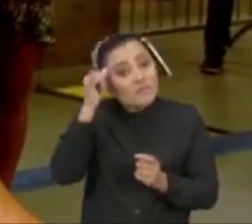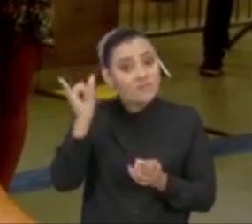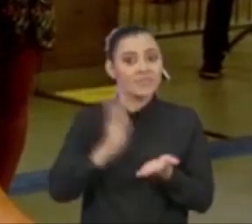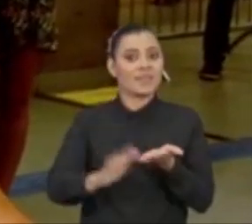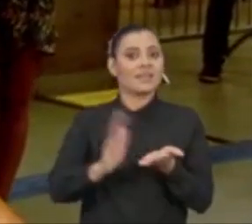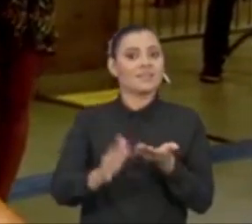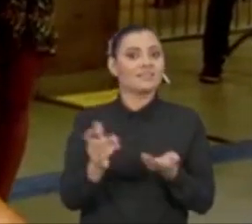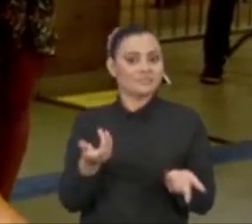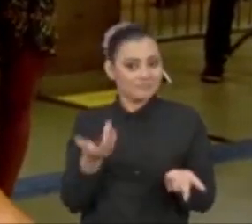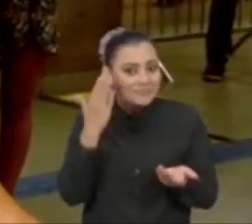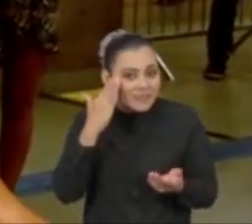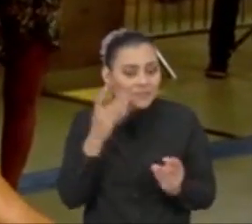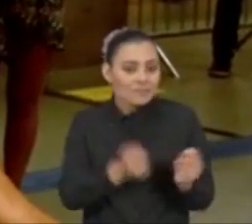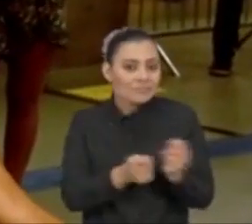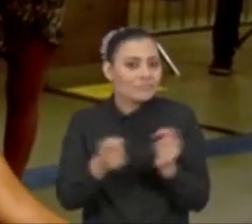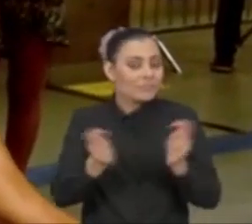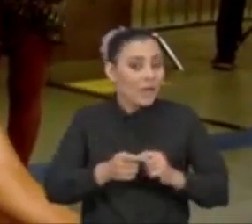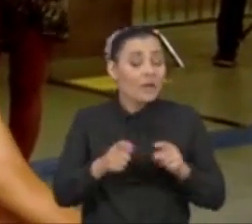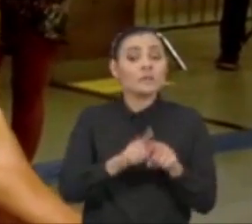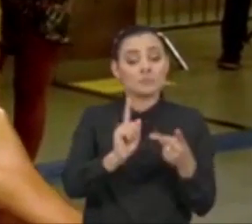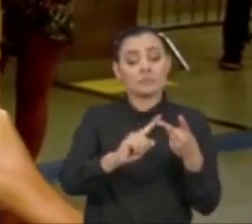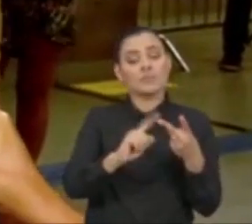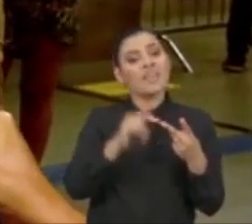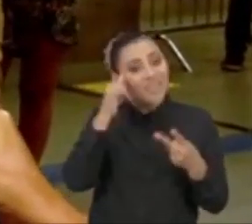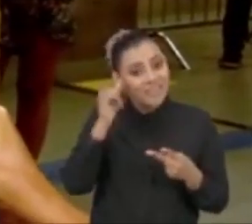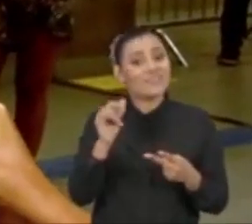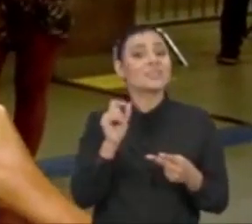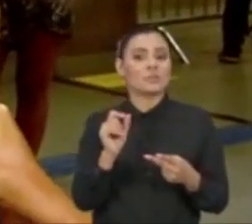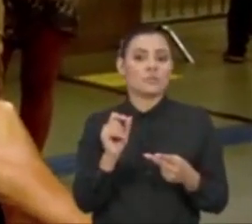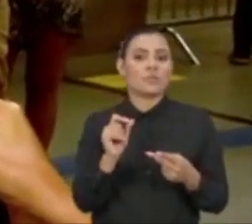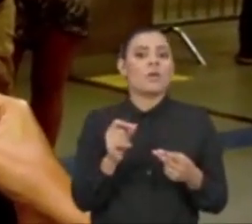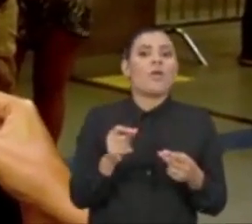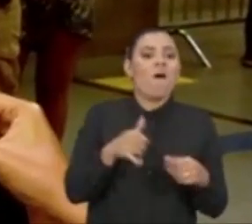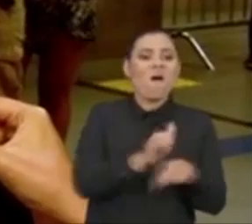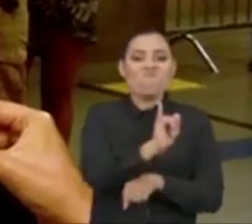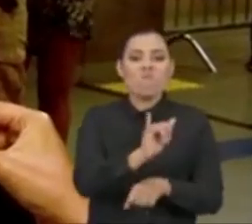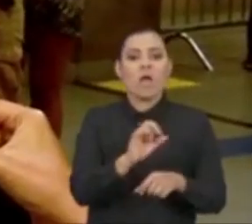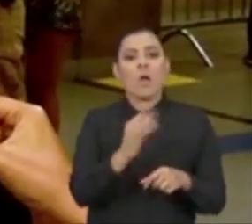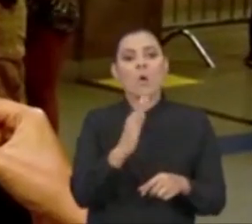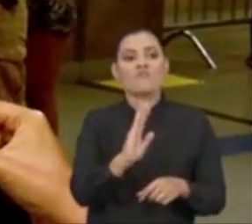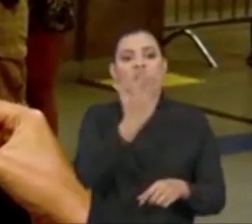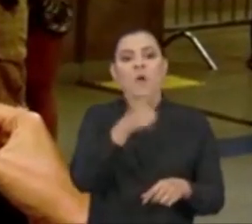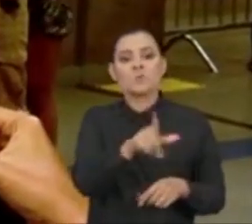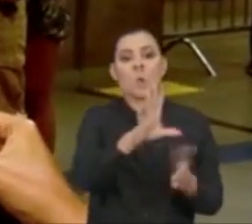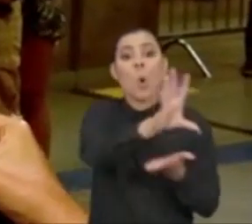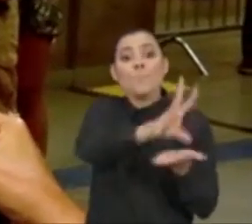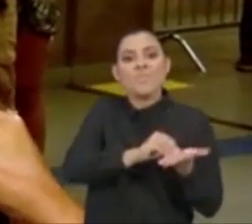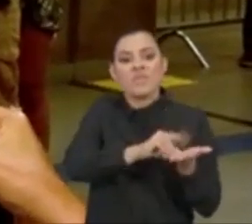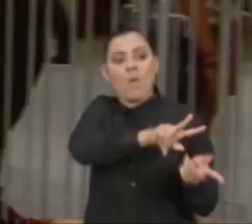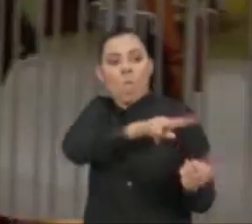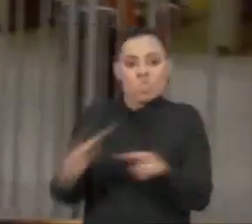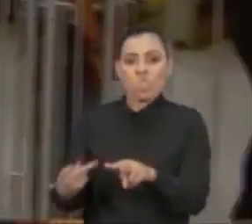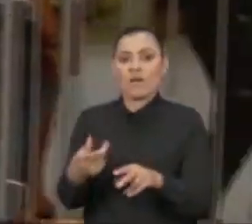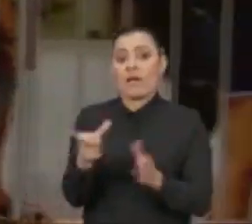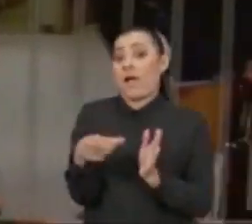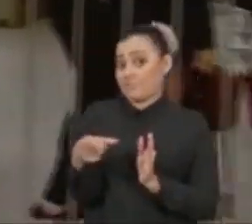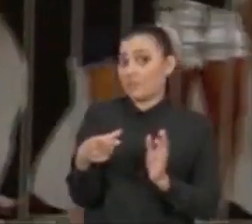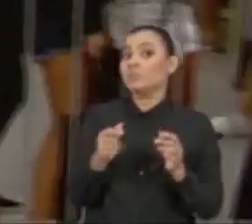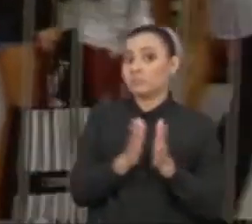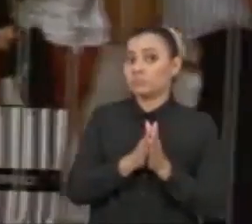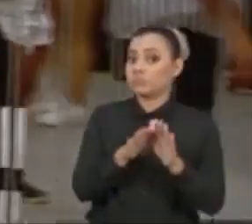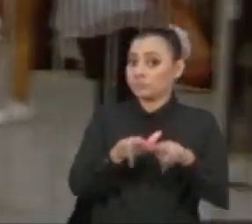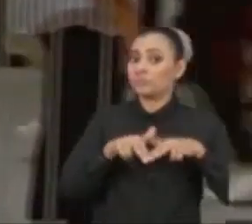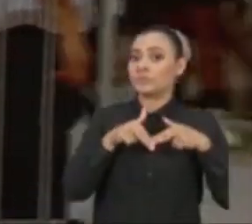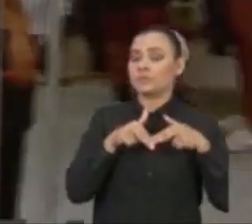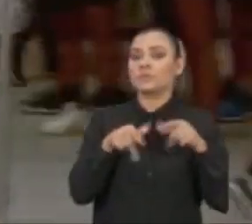do que ela planejou nesse carnaval. E segundo que ela também evita um golpe ou uma fraude com um cartão de crédito, que está bem comum. E por